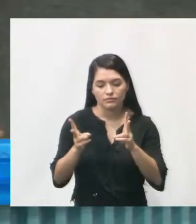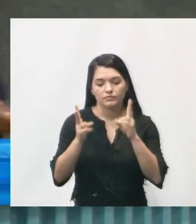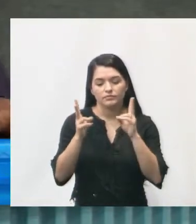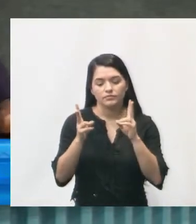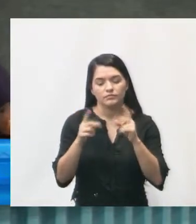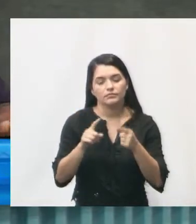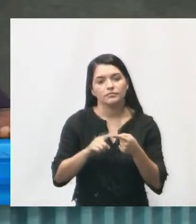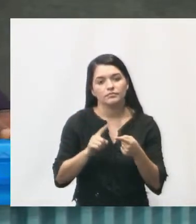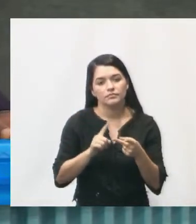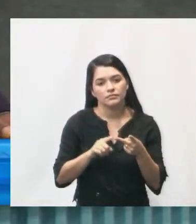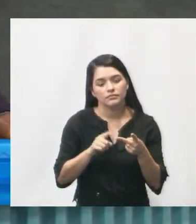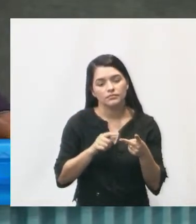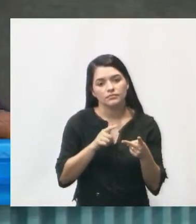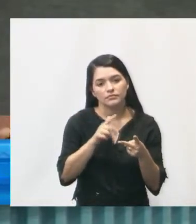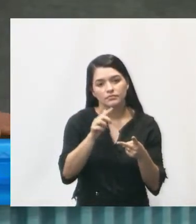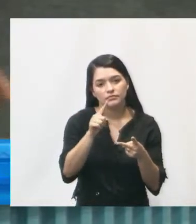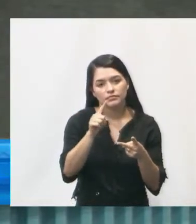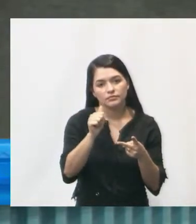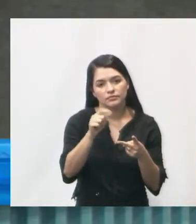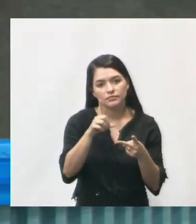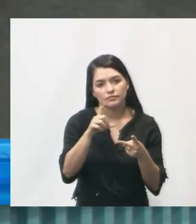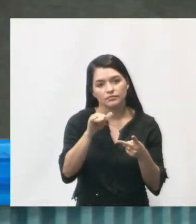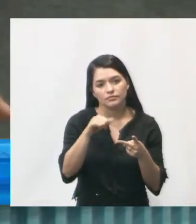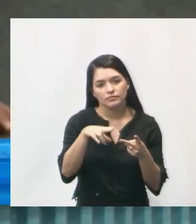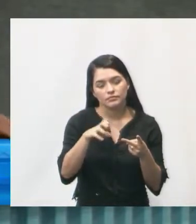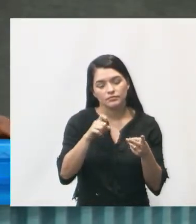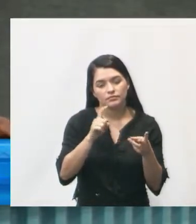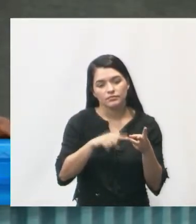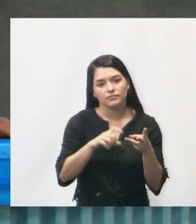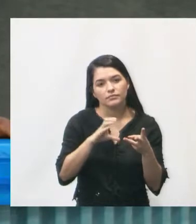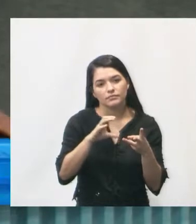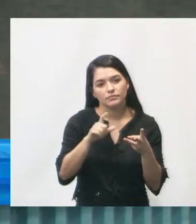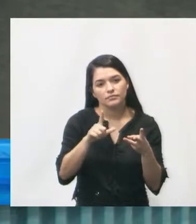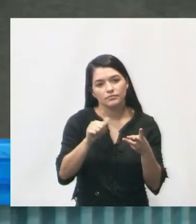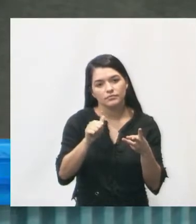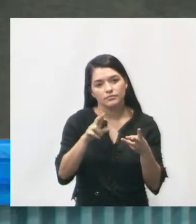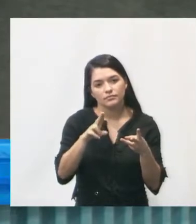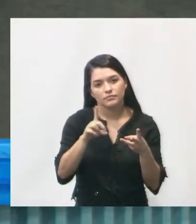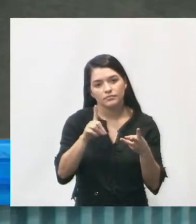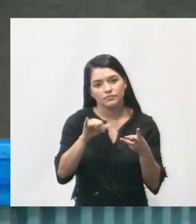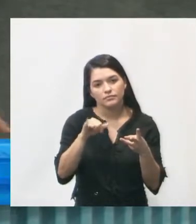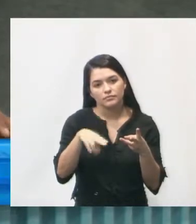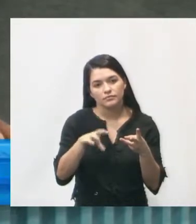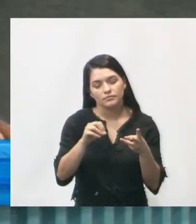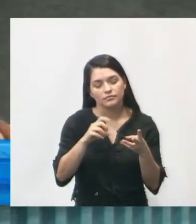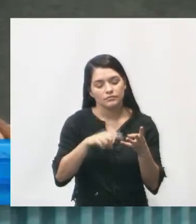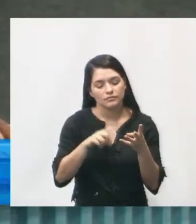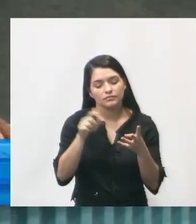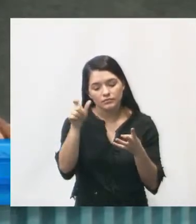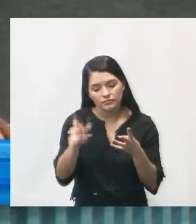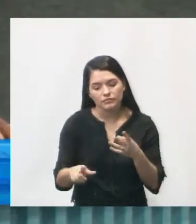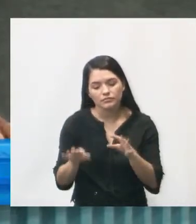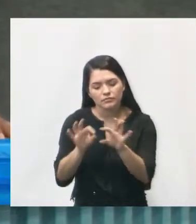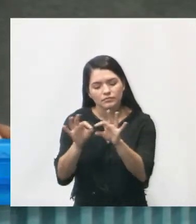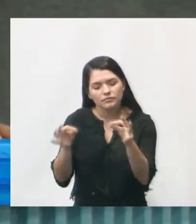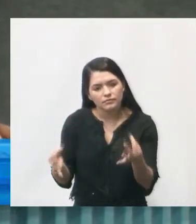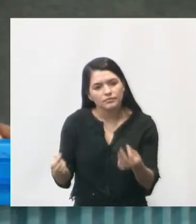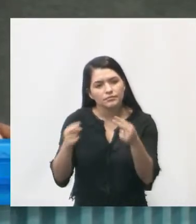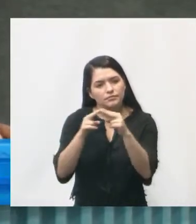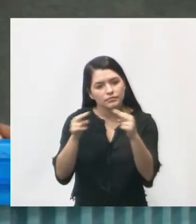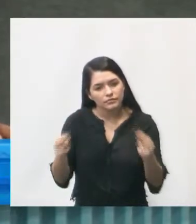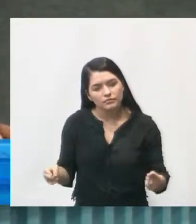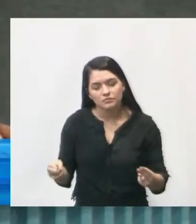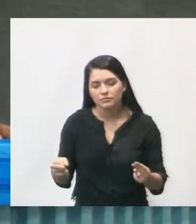secretário de Planejamento Estratégico, ao Claudino, uma pessoa simples, humilde, de